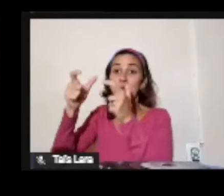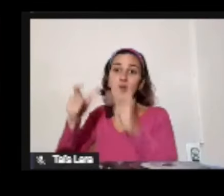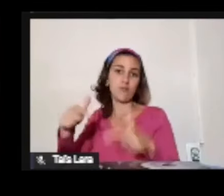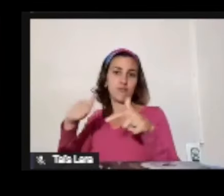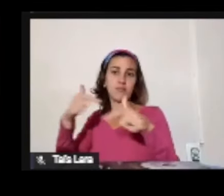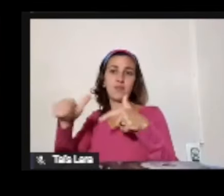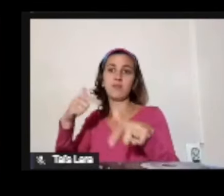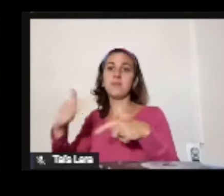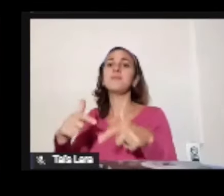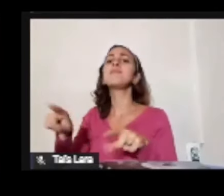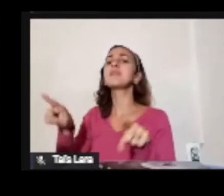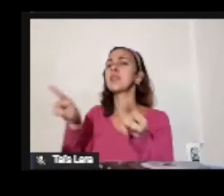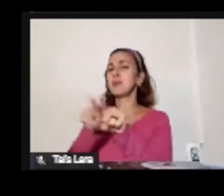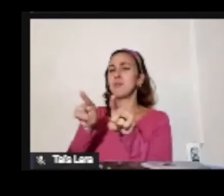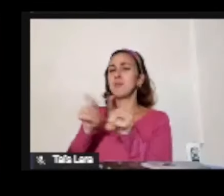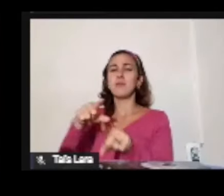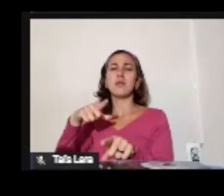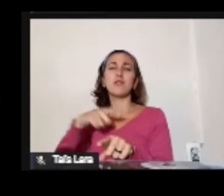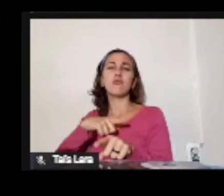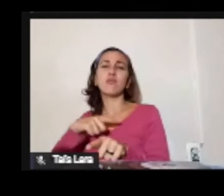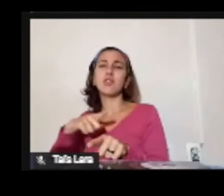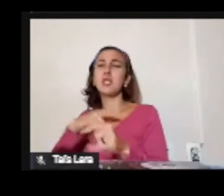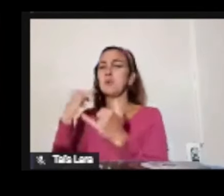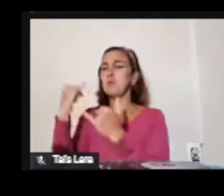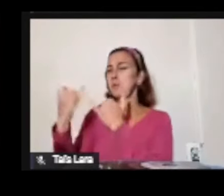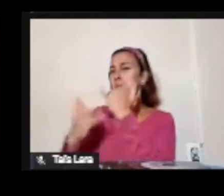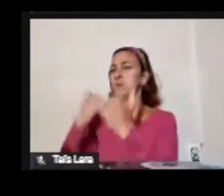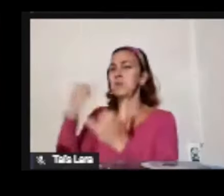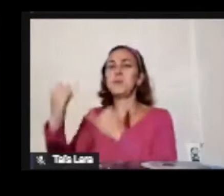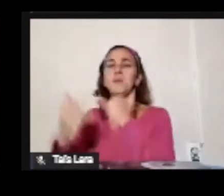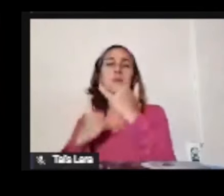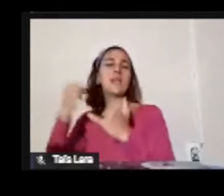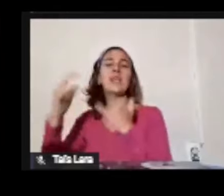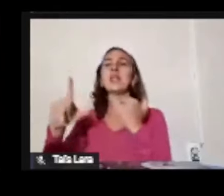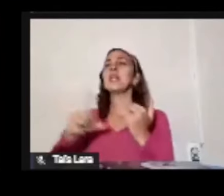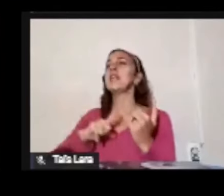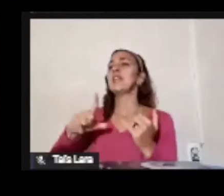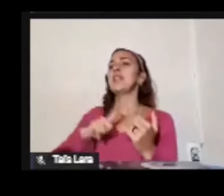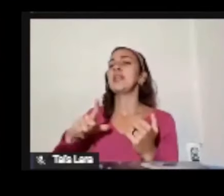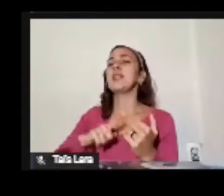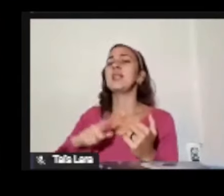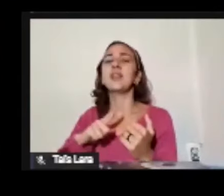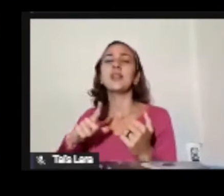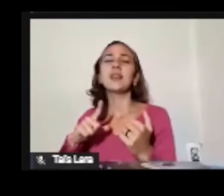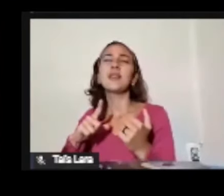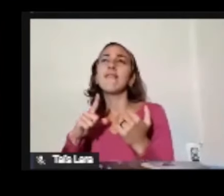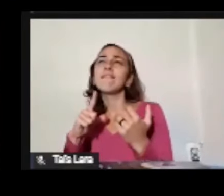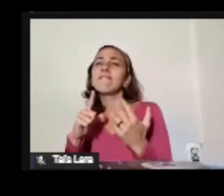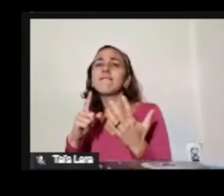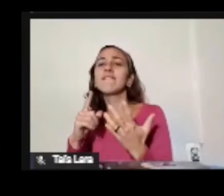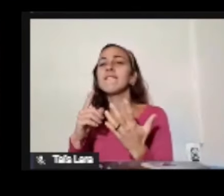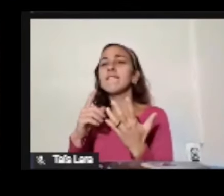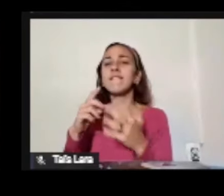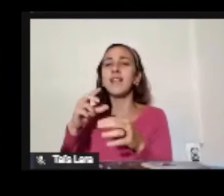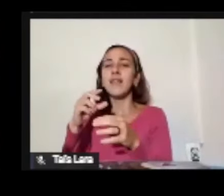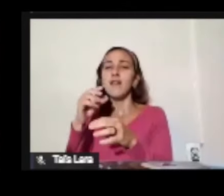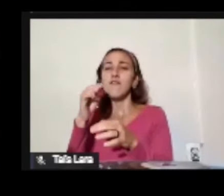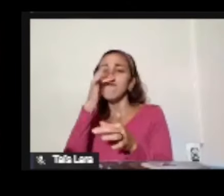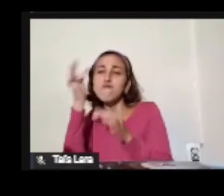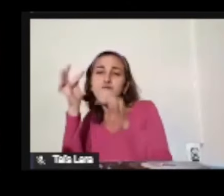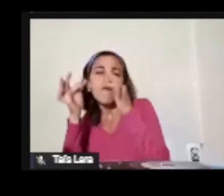Saci, tem plantas. Do meu lado esquerdo tem mais bonecos, que é um cenário aqui bem